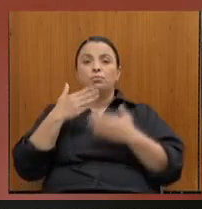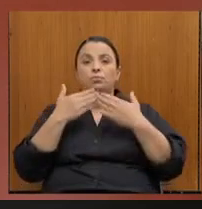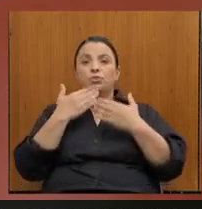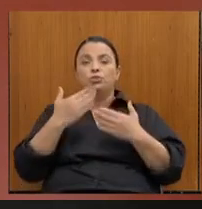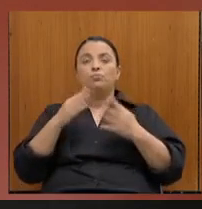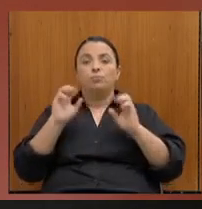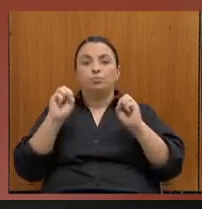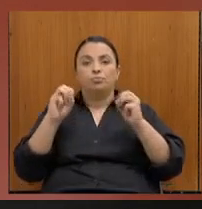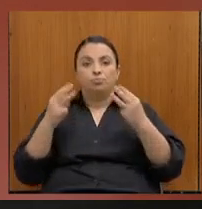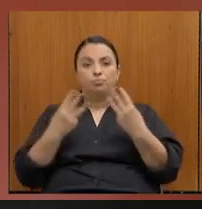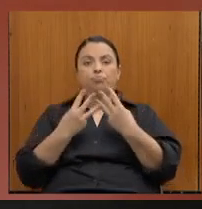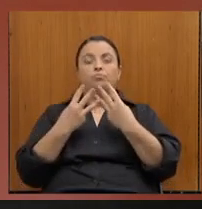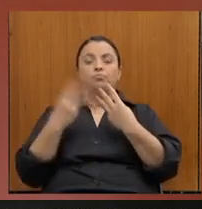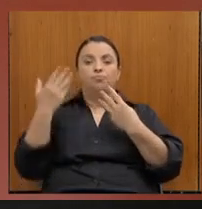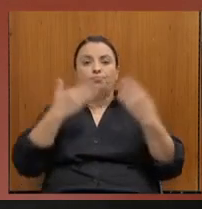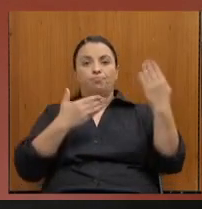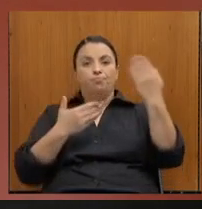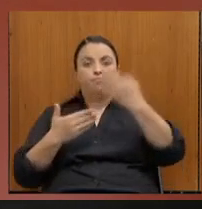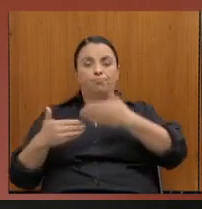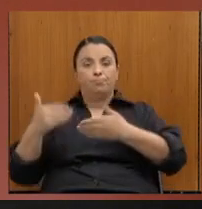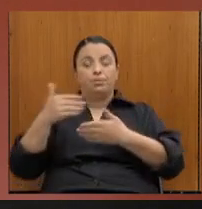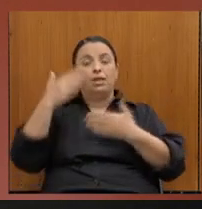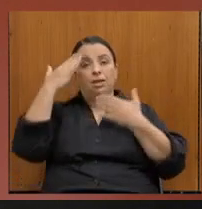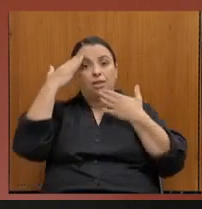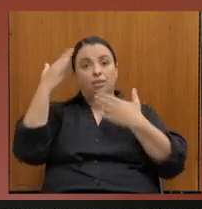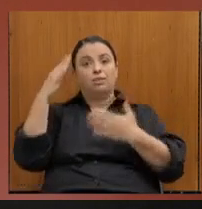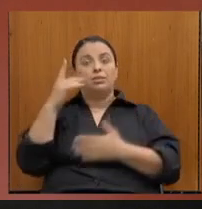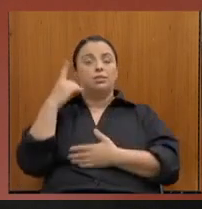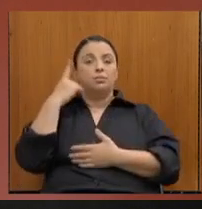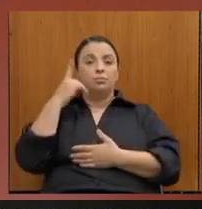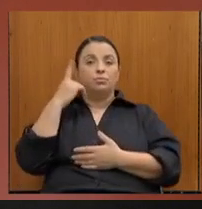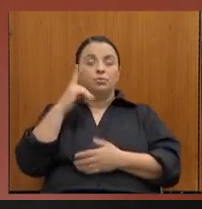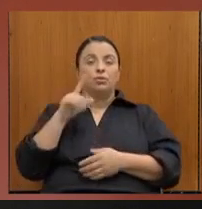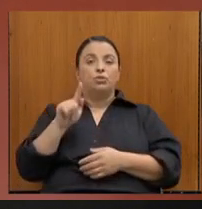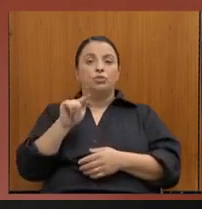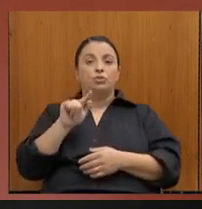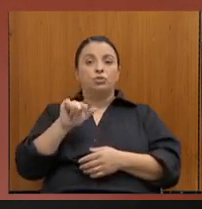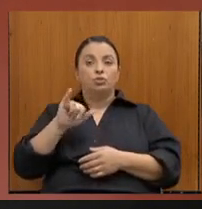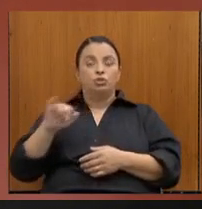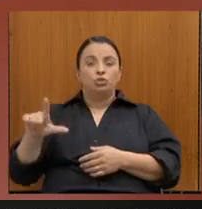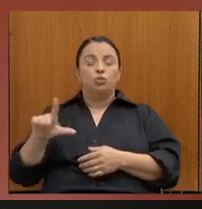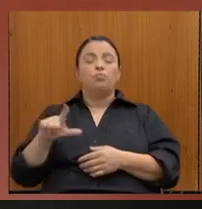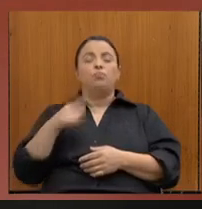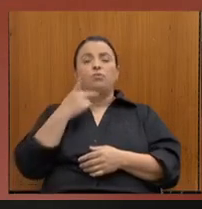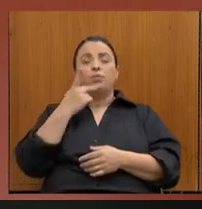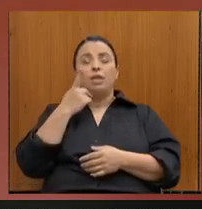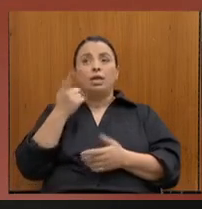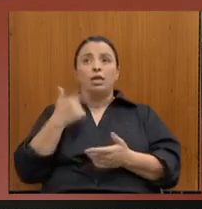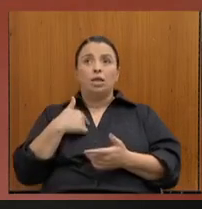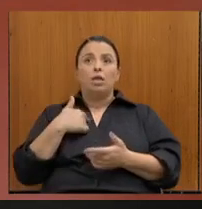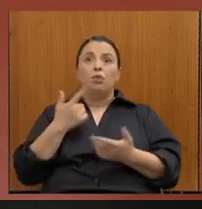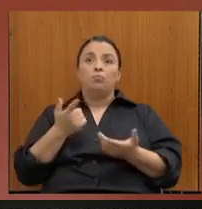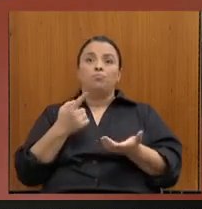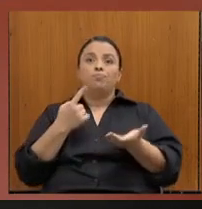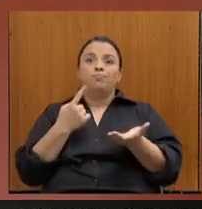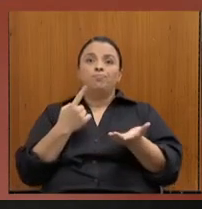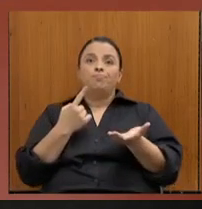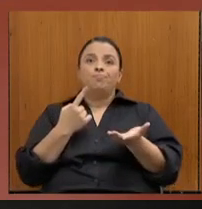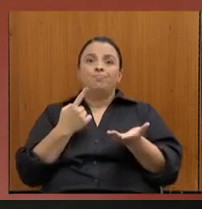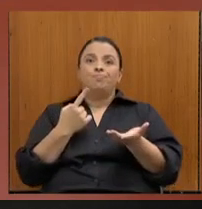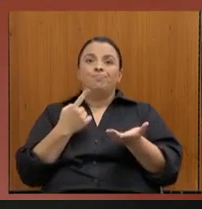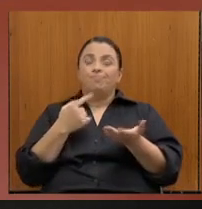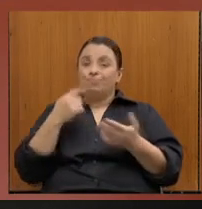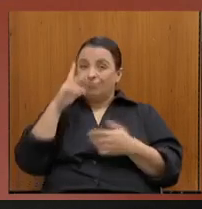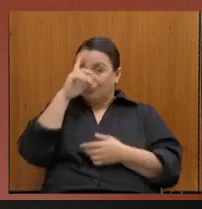Agradecer o convite do deputado Gil dizer Deputado gelo a tarefa espinhosa falar de demandas